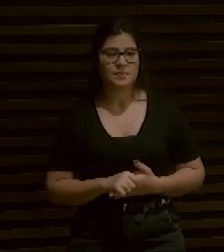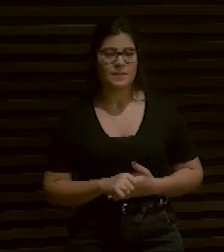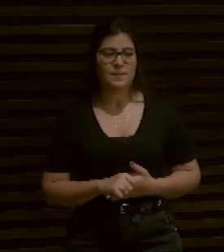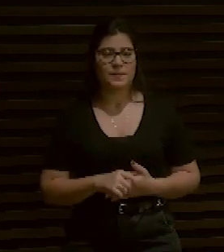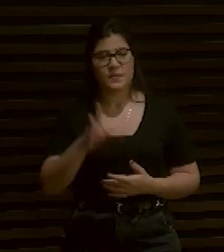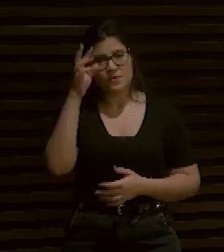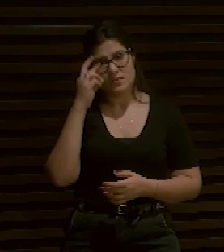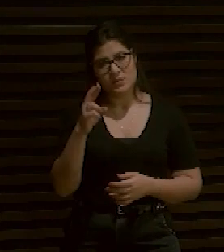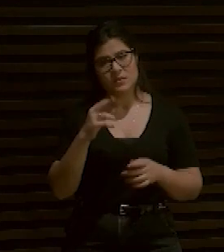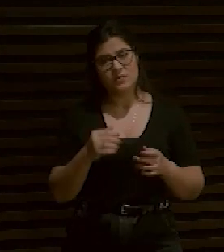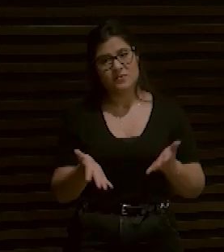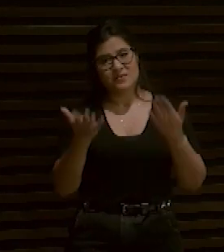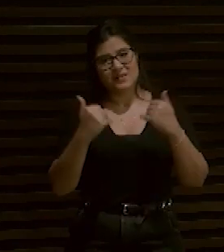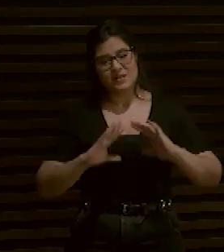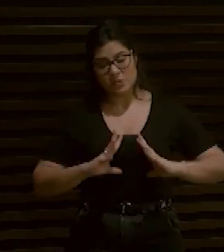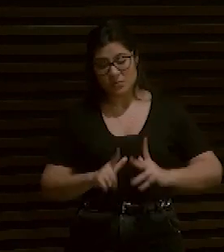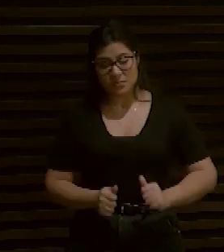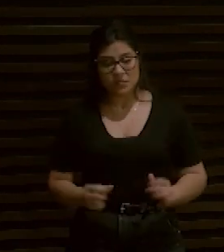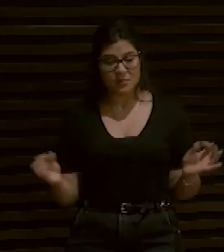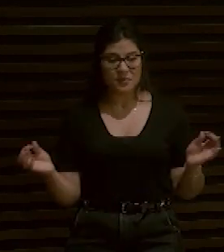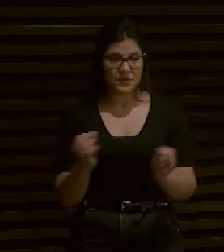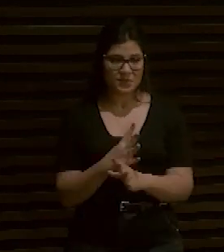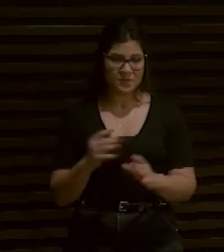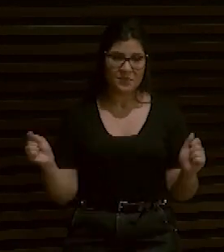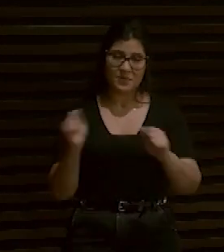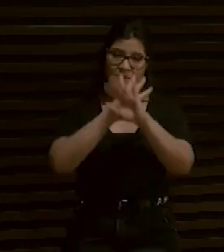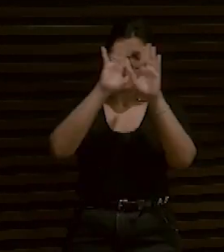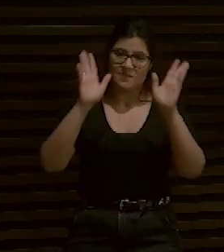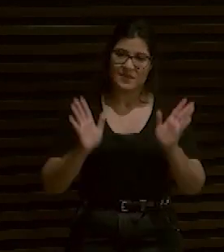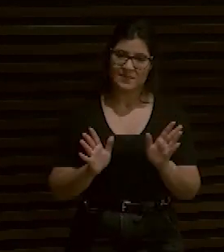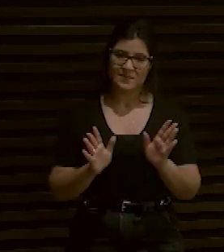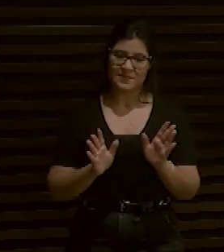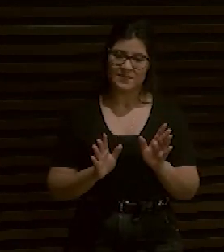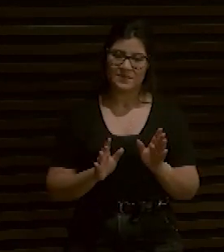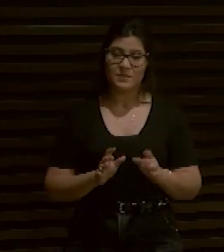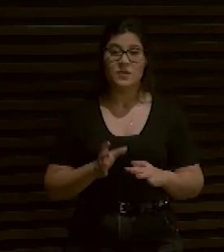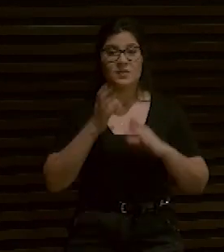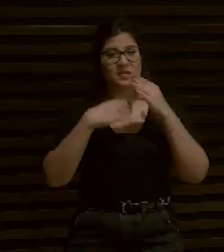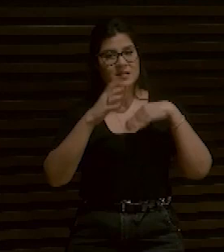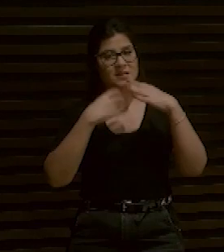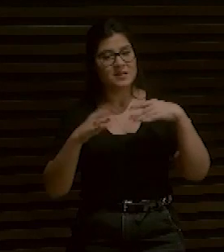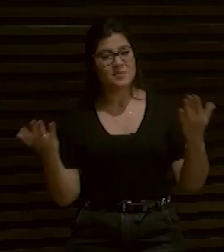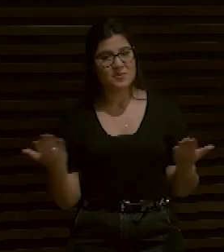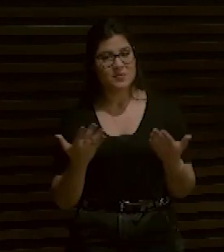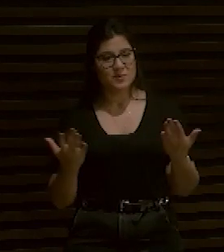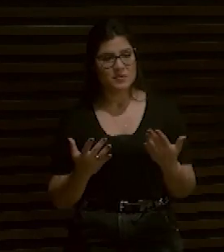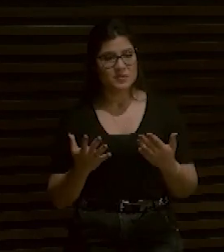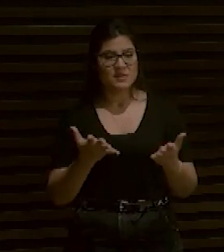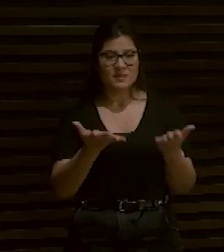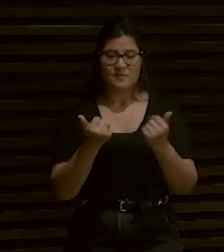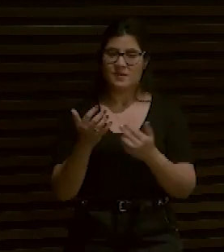O Senhor vai nos dar um corpo novo, um corpo glorificado. E como cantamos nessa manhã, Maranata,